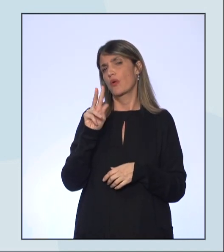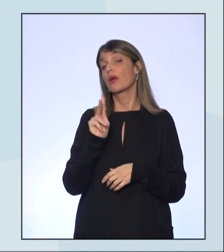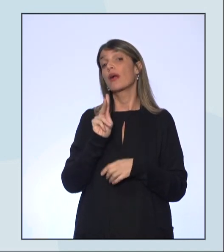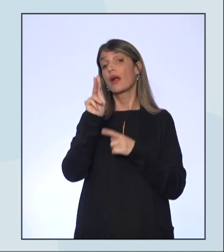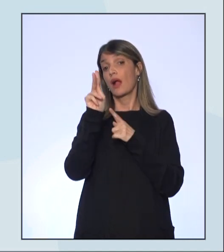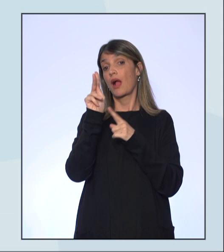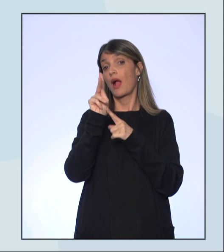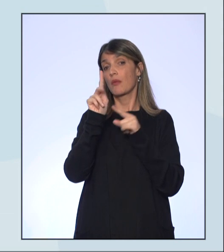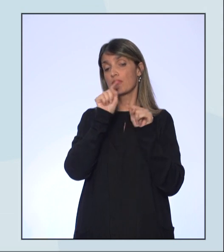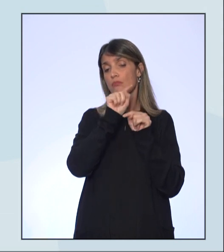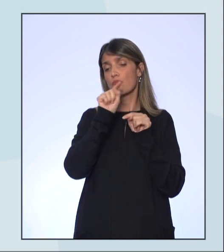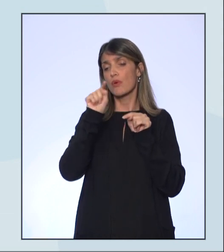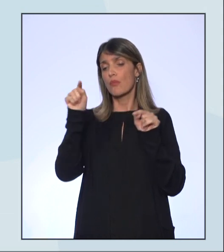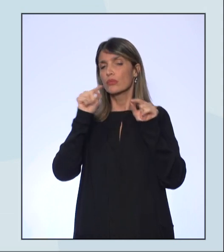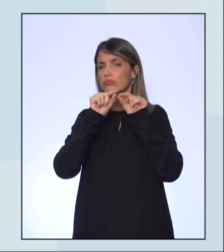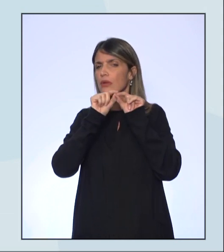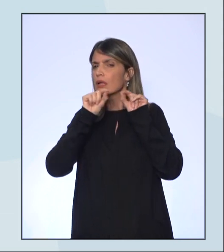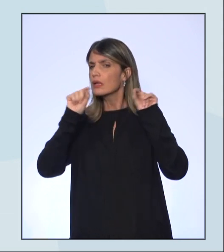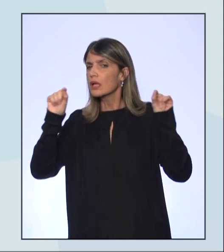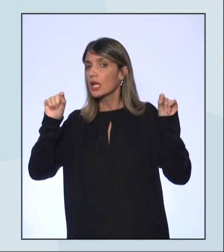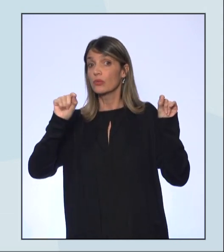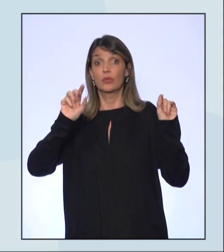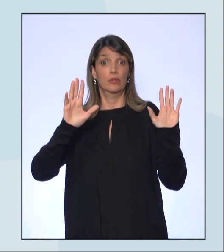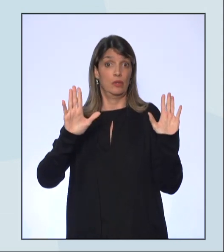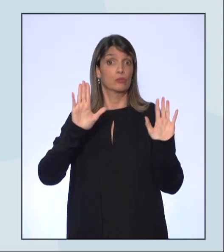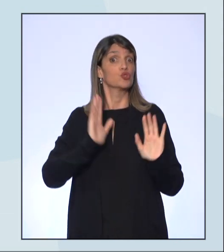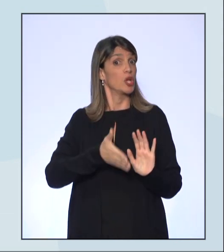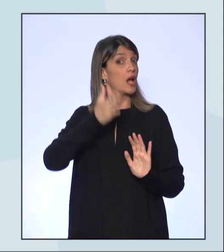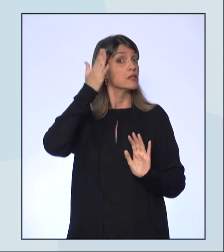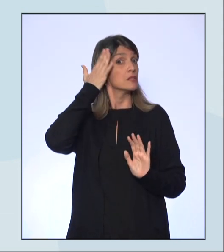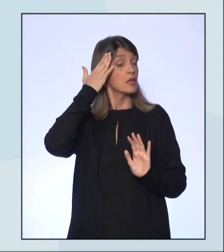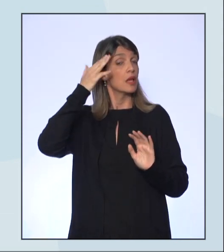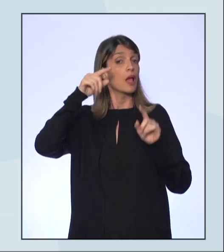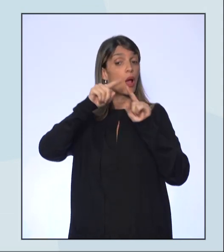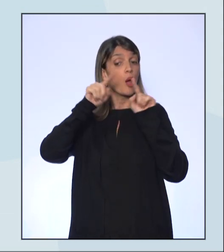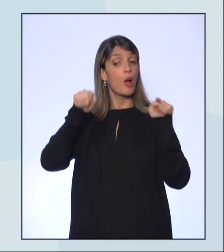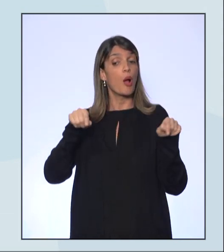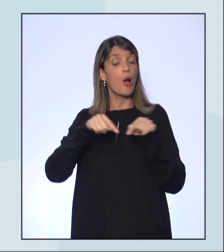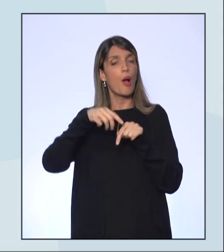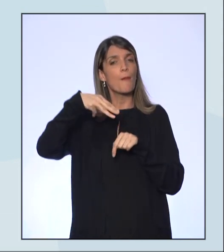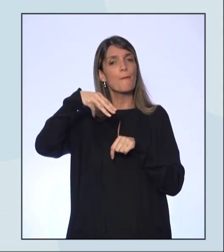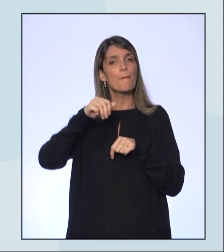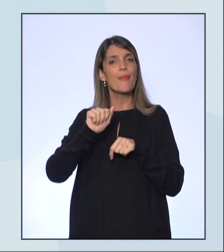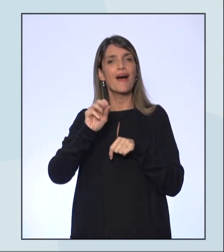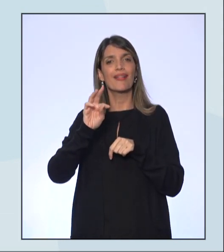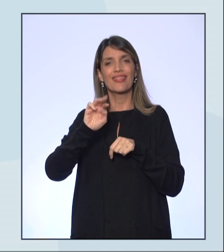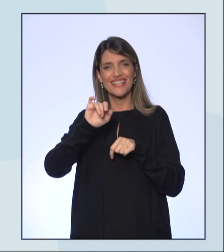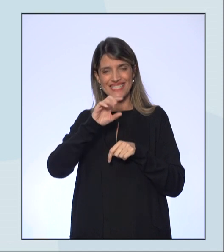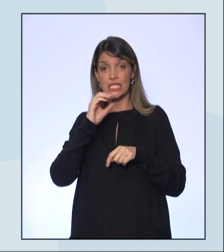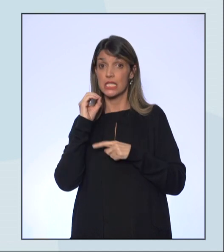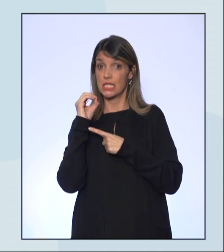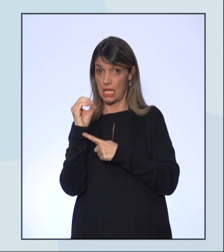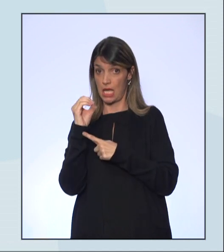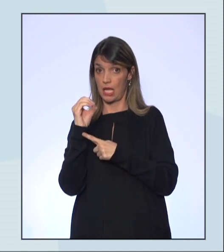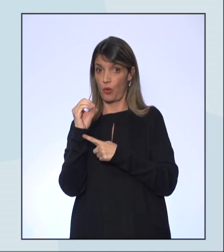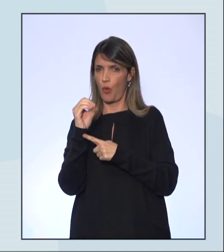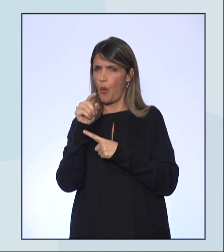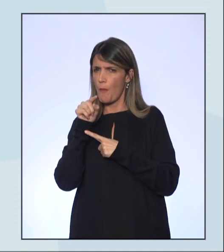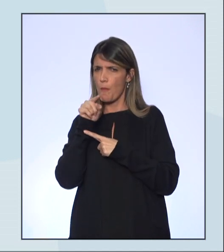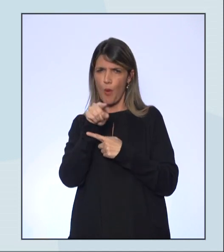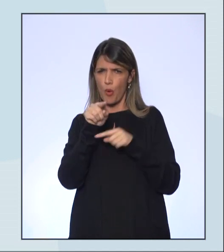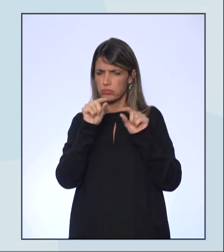pontos estarem alinhados. Então, eu já sei que a matriz dá zero. Para os pontos serem alinhados,